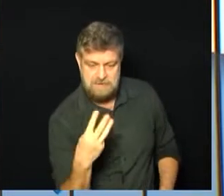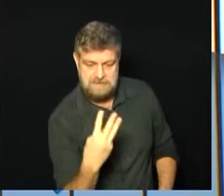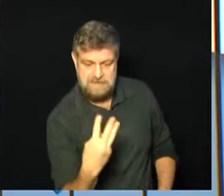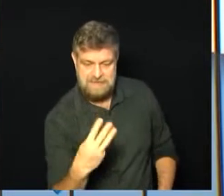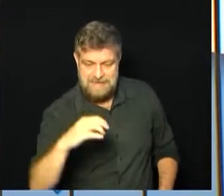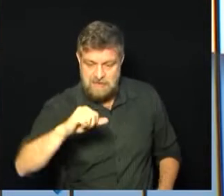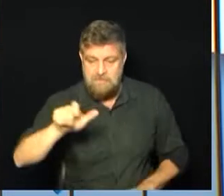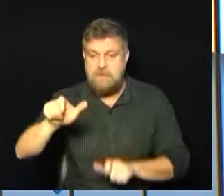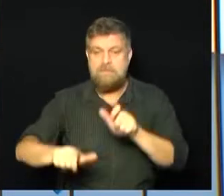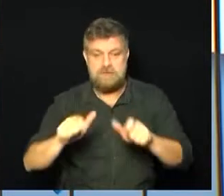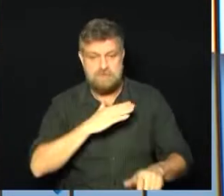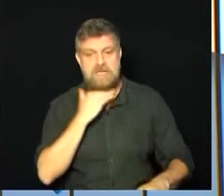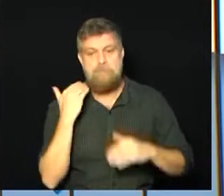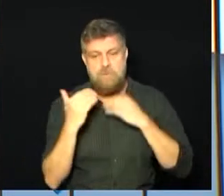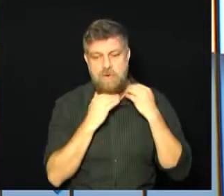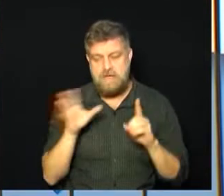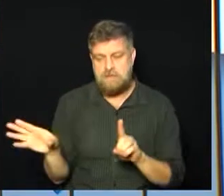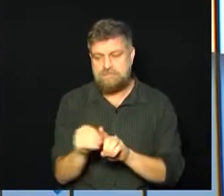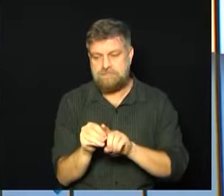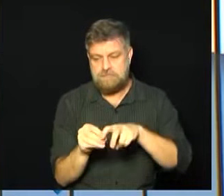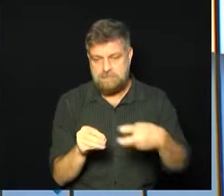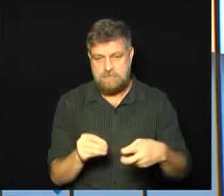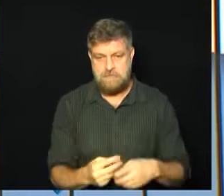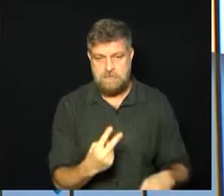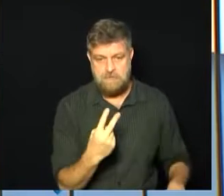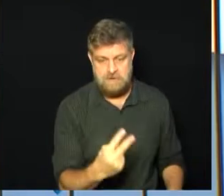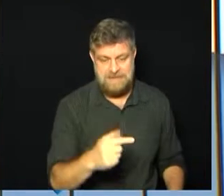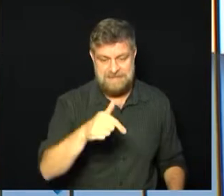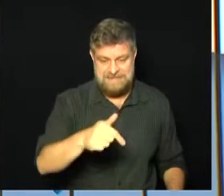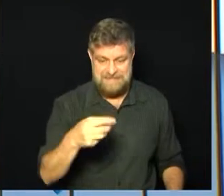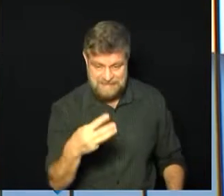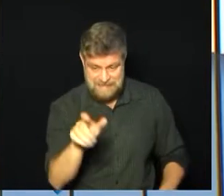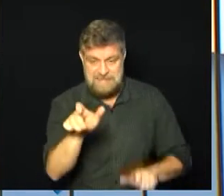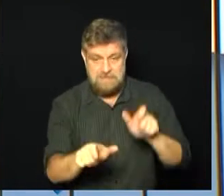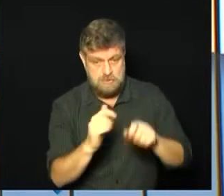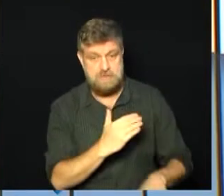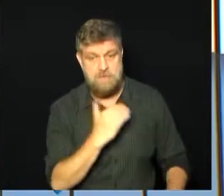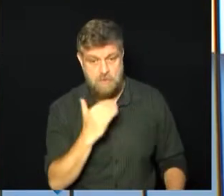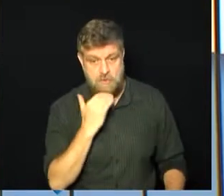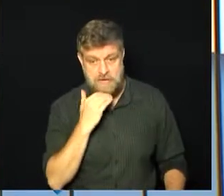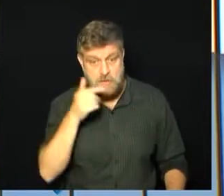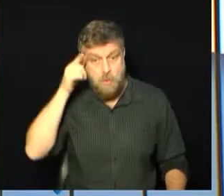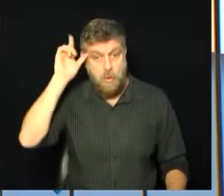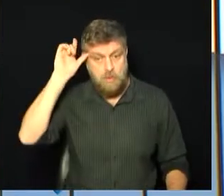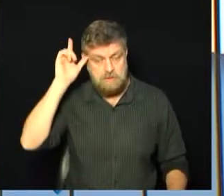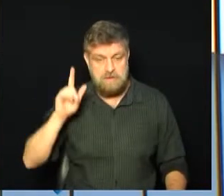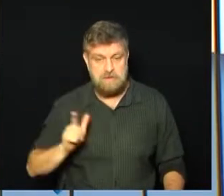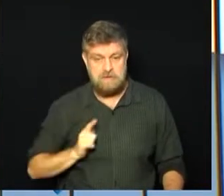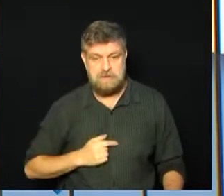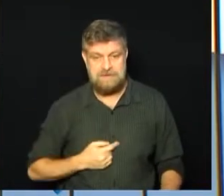613.339 óbitos, com registro de 273 nas últimas 24 horas. No estado de São Paulo,